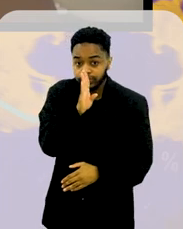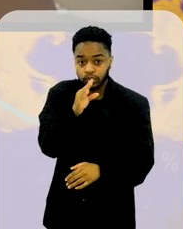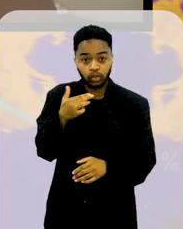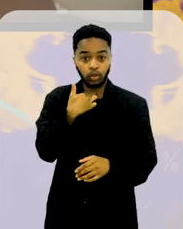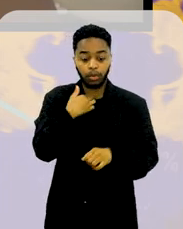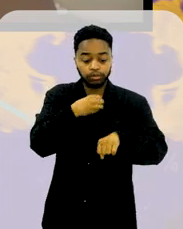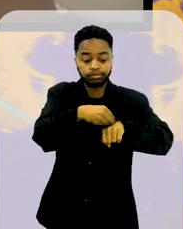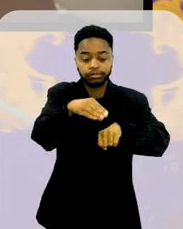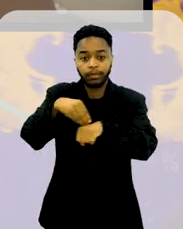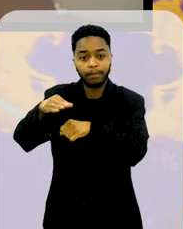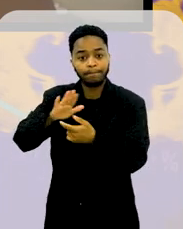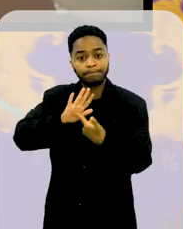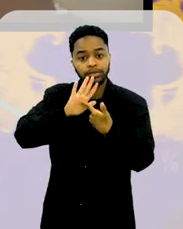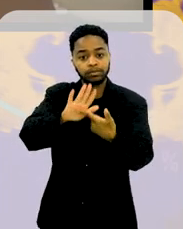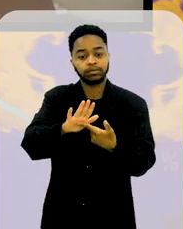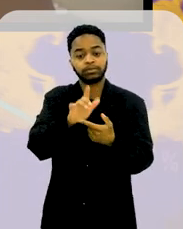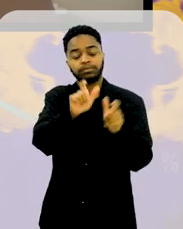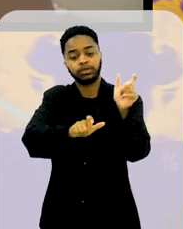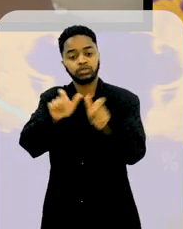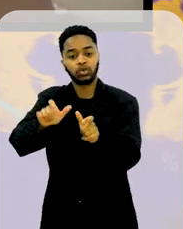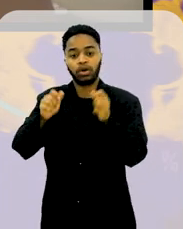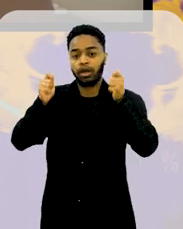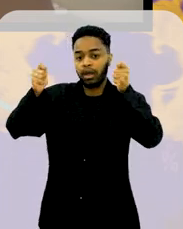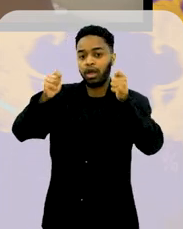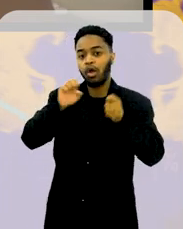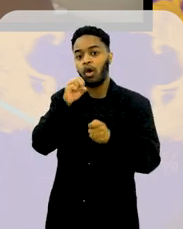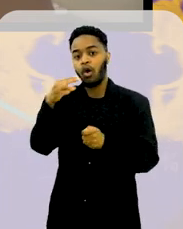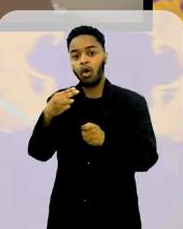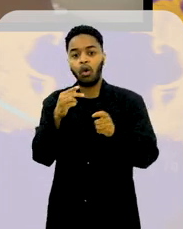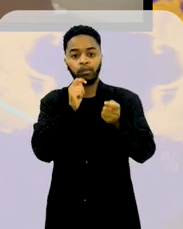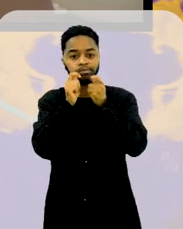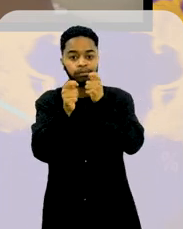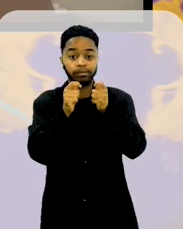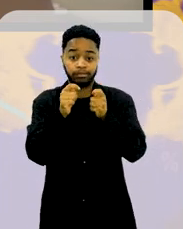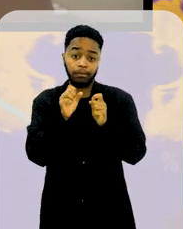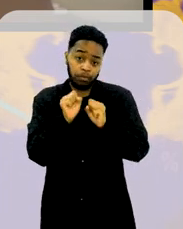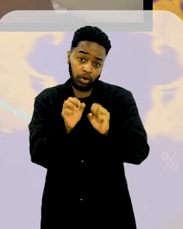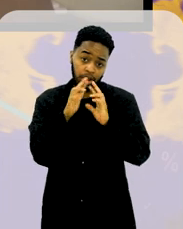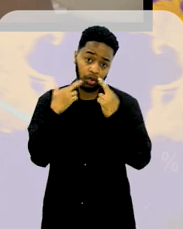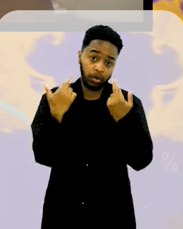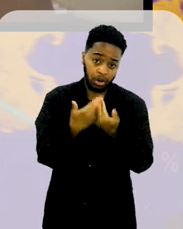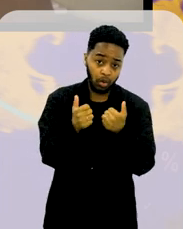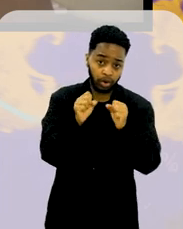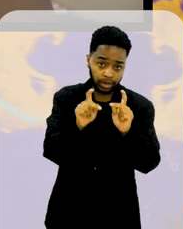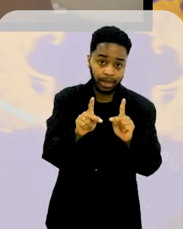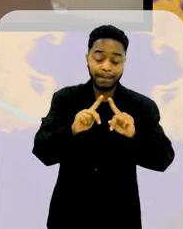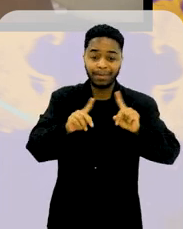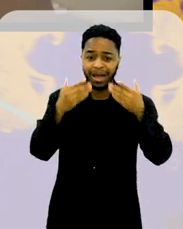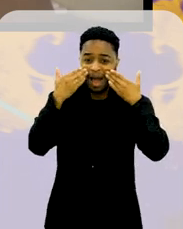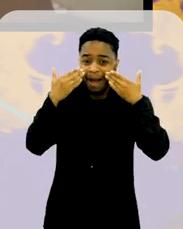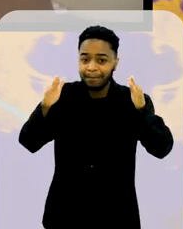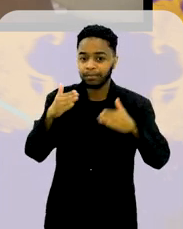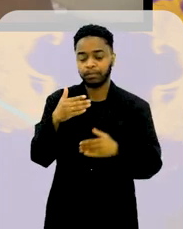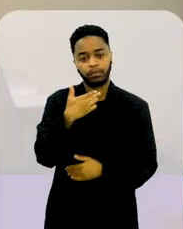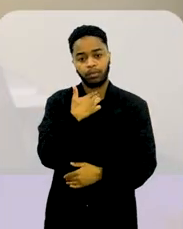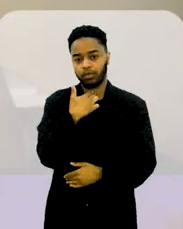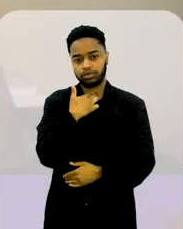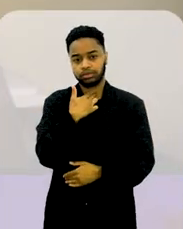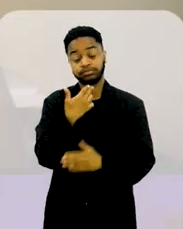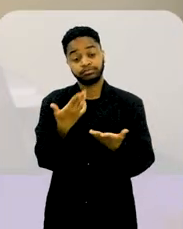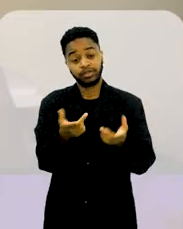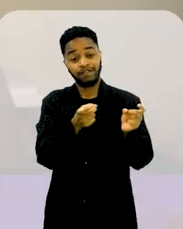digo passar para o torcedor passar pra imprensa pode falar sim nas reuniões cobrar ele também pode agora você